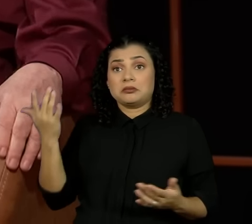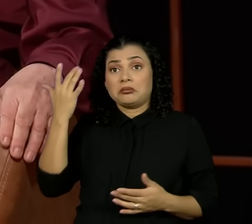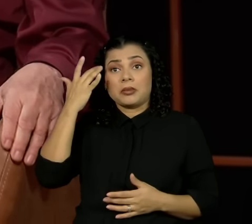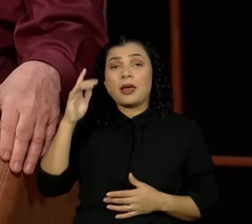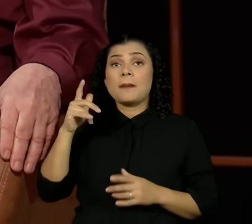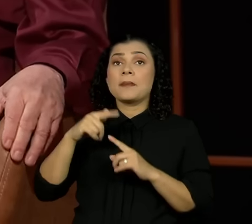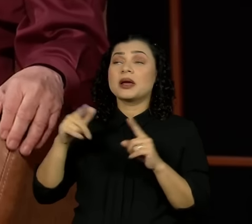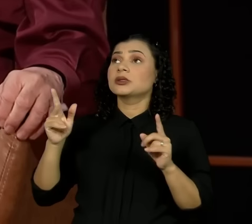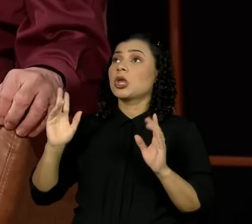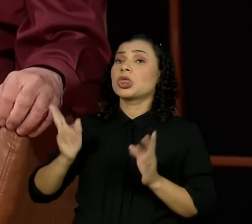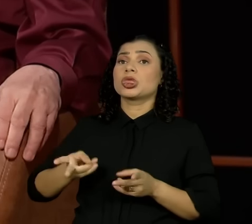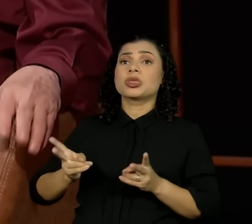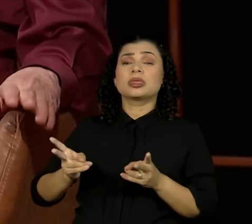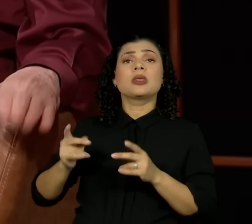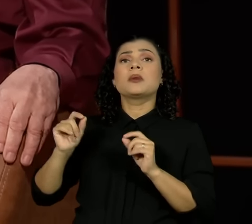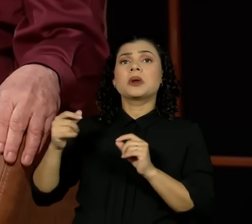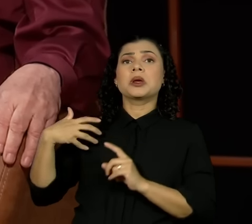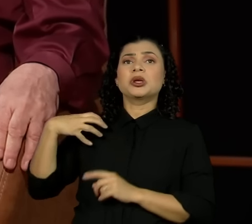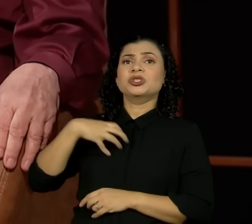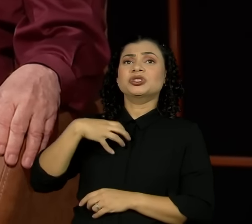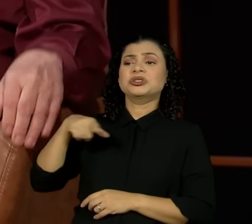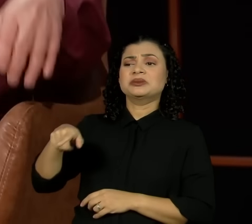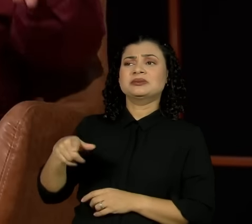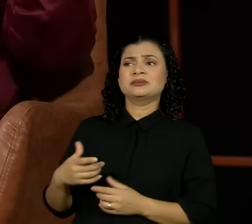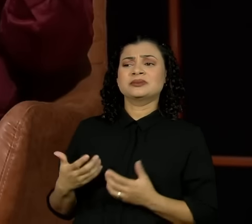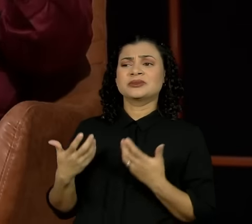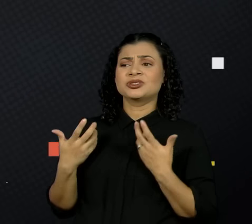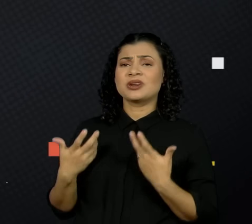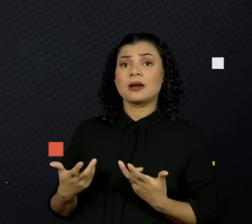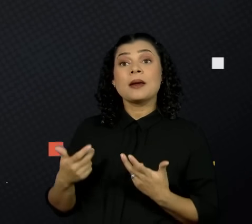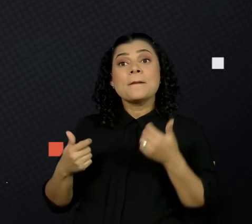enormes e tal. Era chata de doer. E a minha mãe era